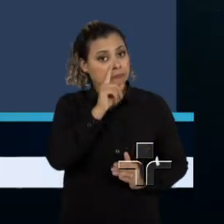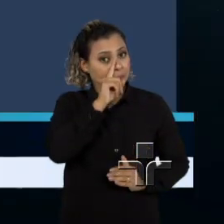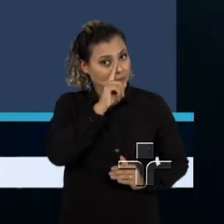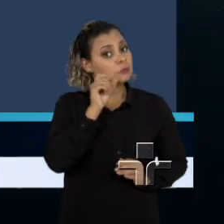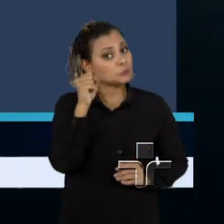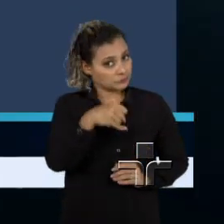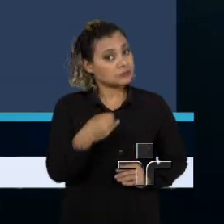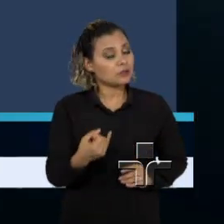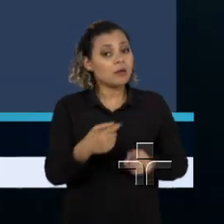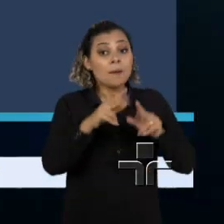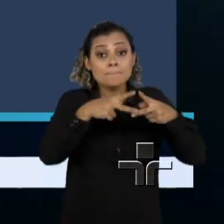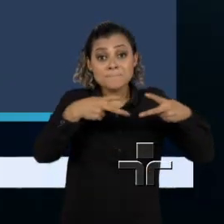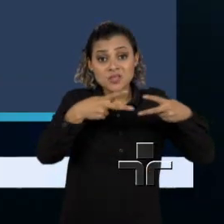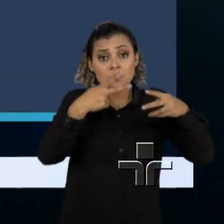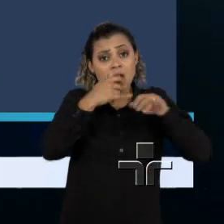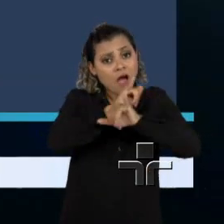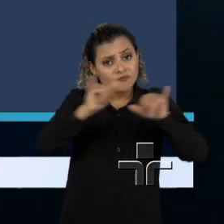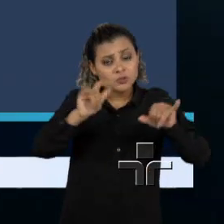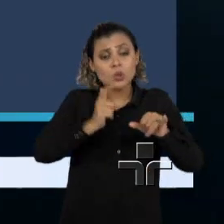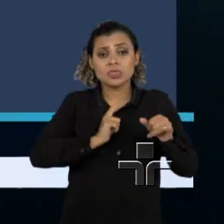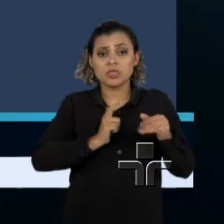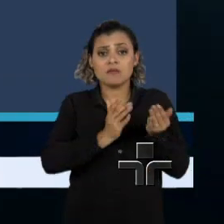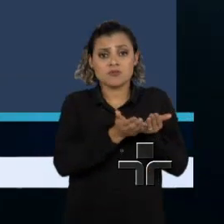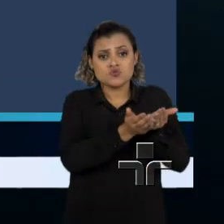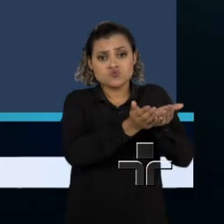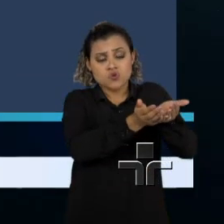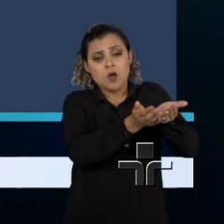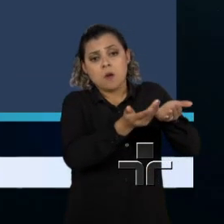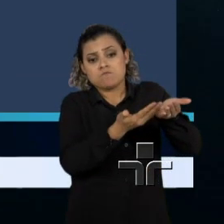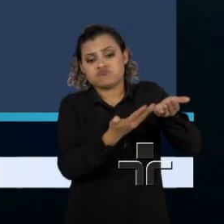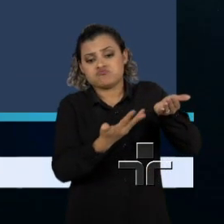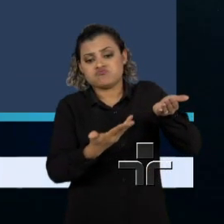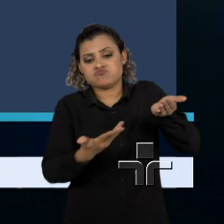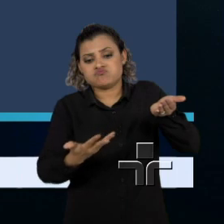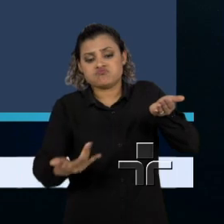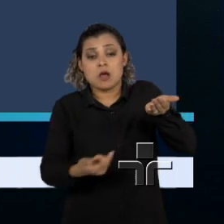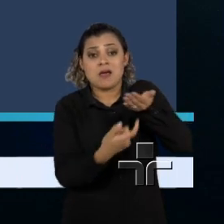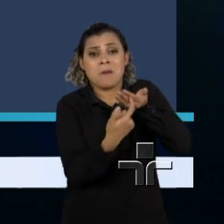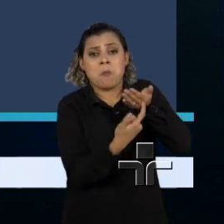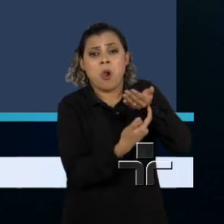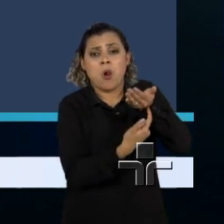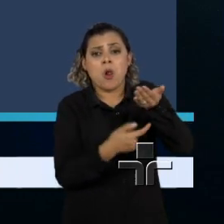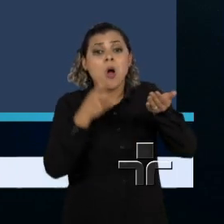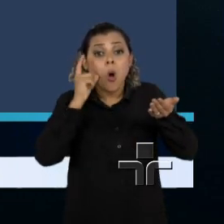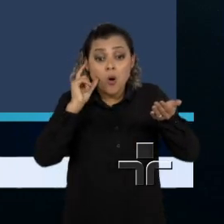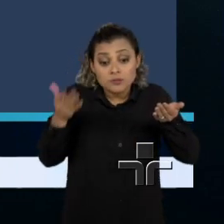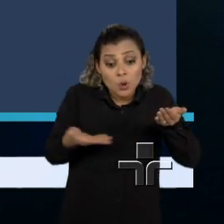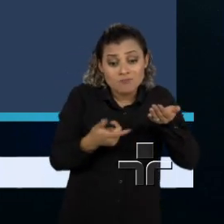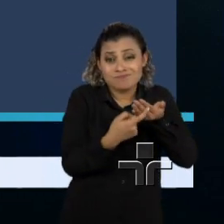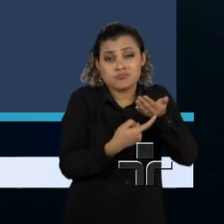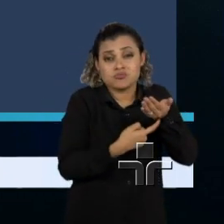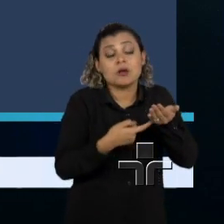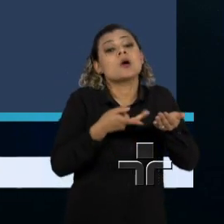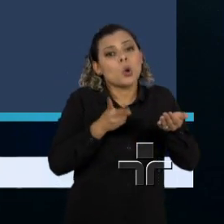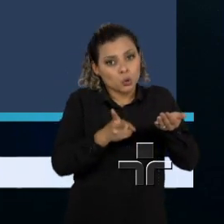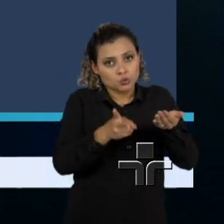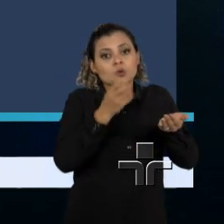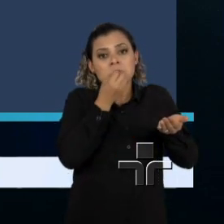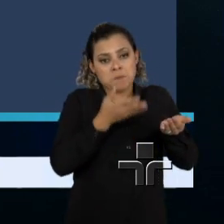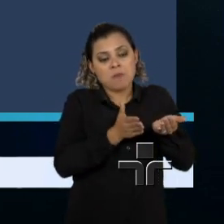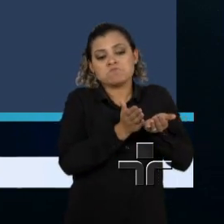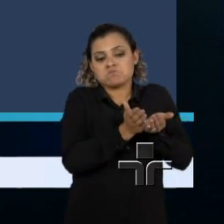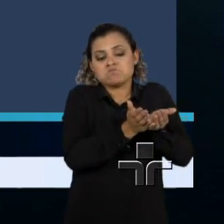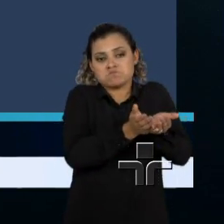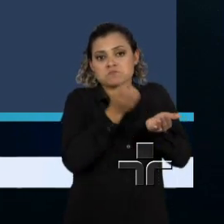A Petrobras informou que houve um aumento na extensão das trincas de ontem para hoje, mas que o navio continua estável e